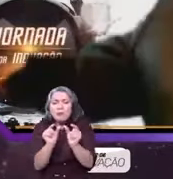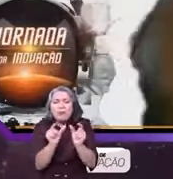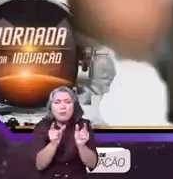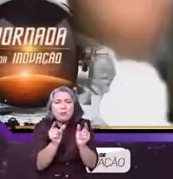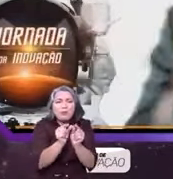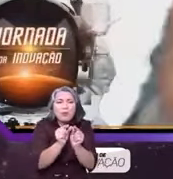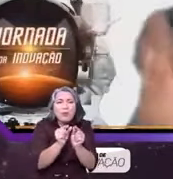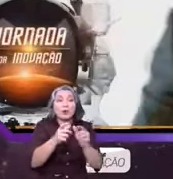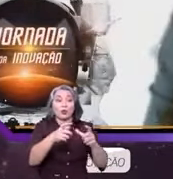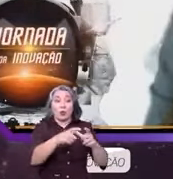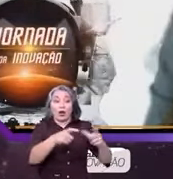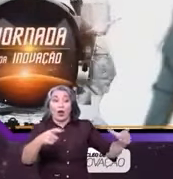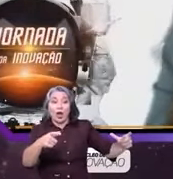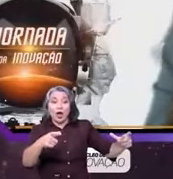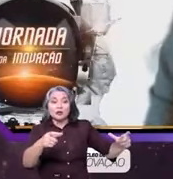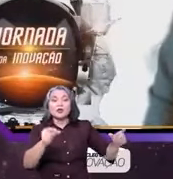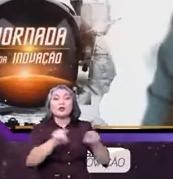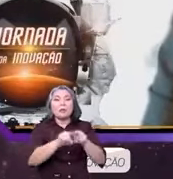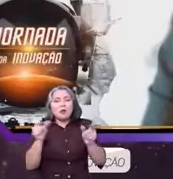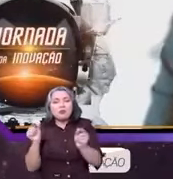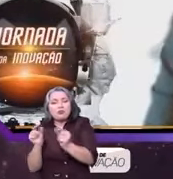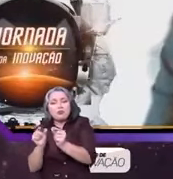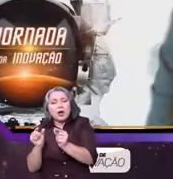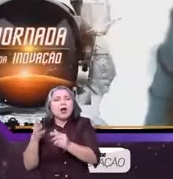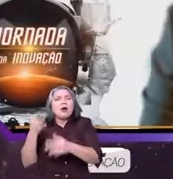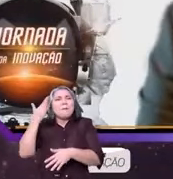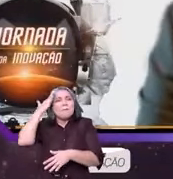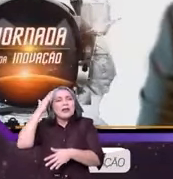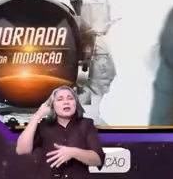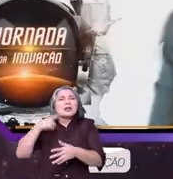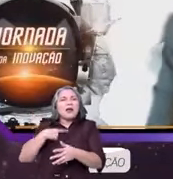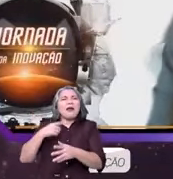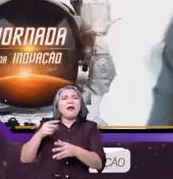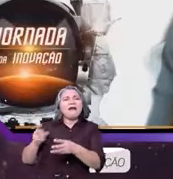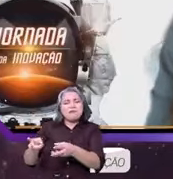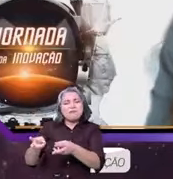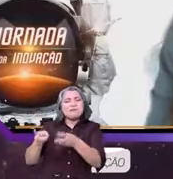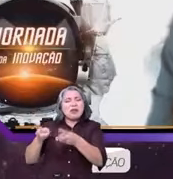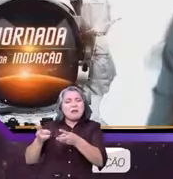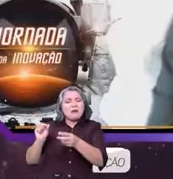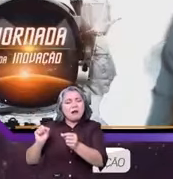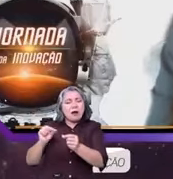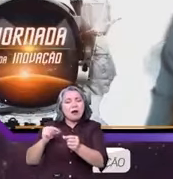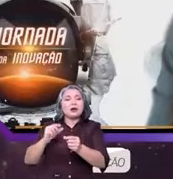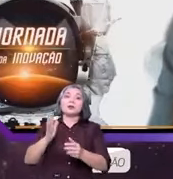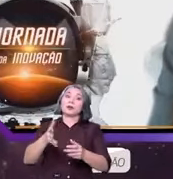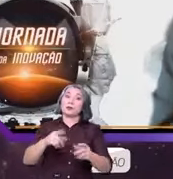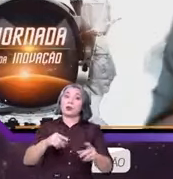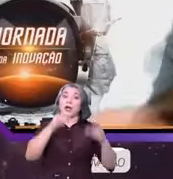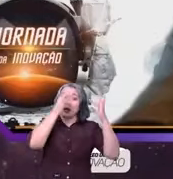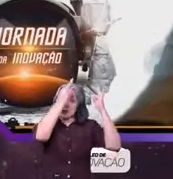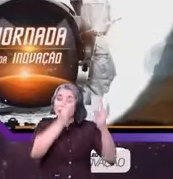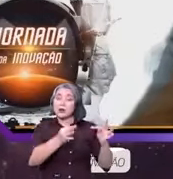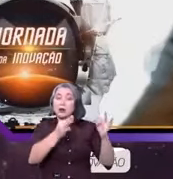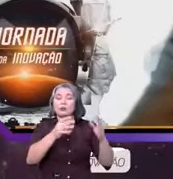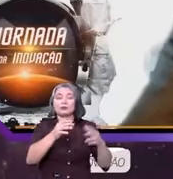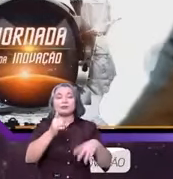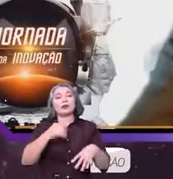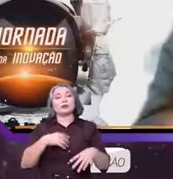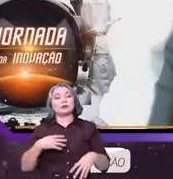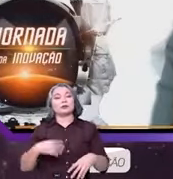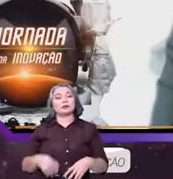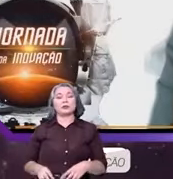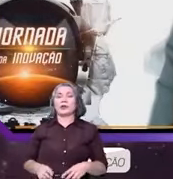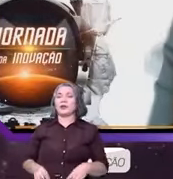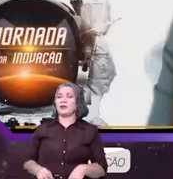do grande problema em pequenos problemas. Eu acho que isso é uma abordagem que é interesse da defesa, por favor.